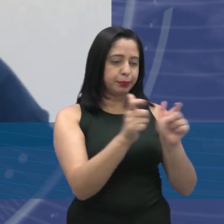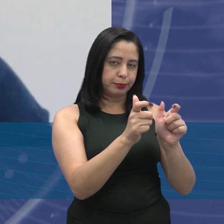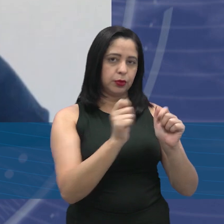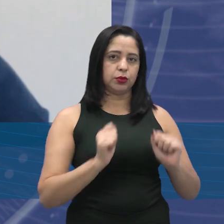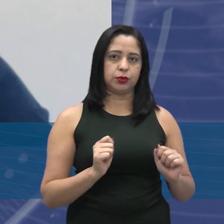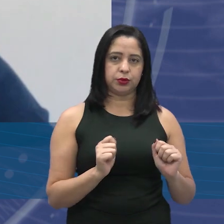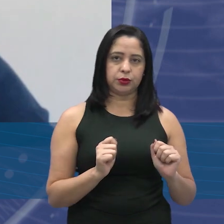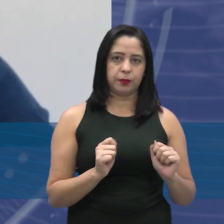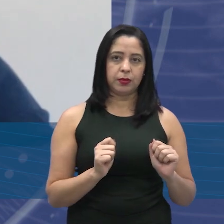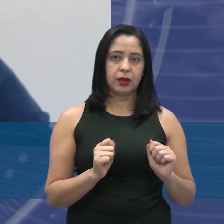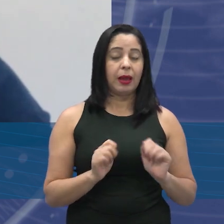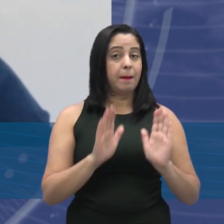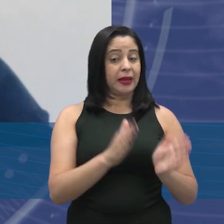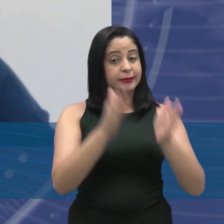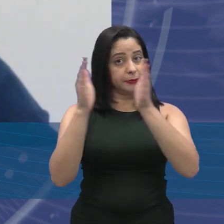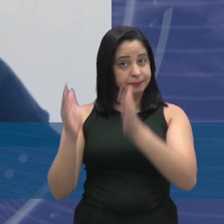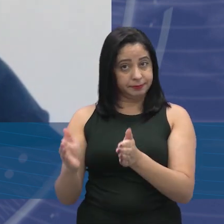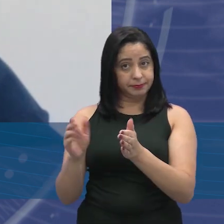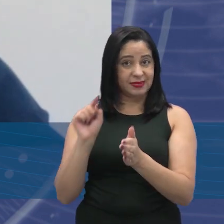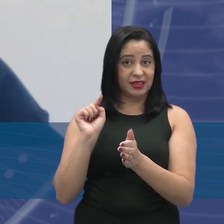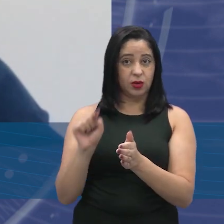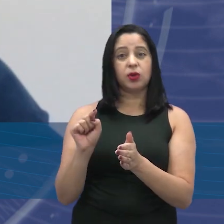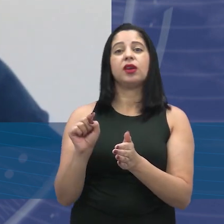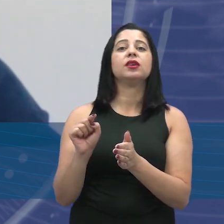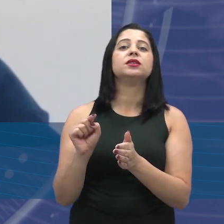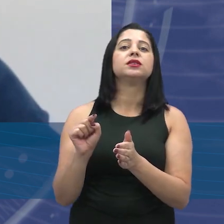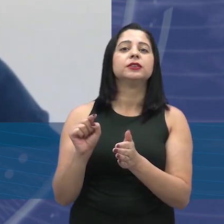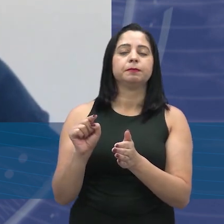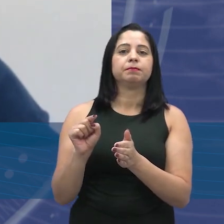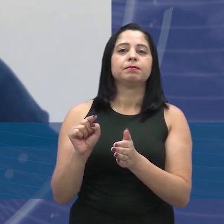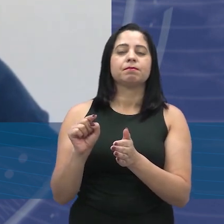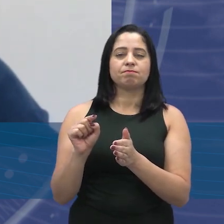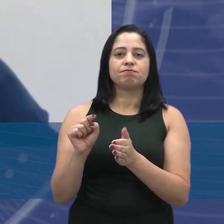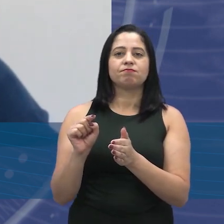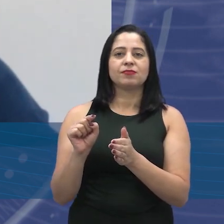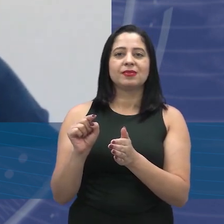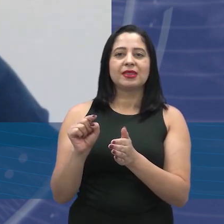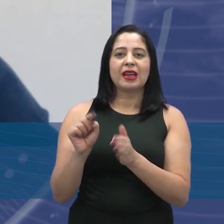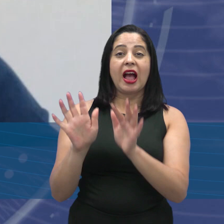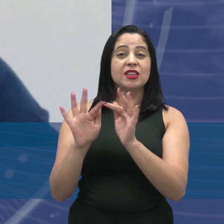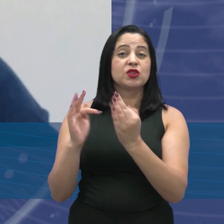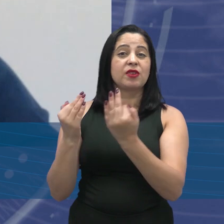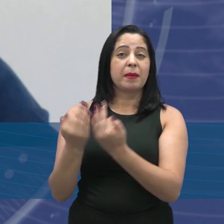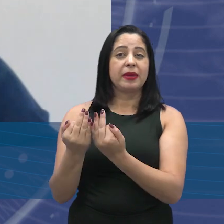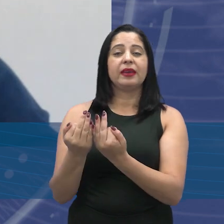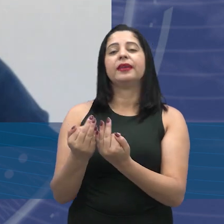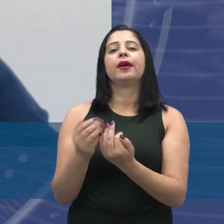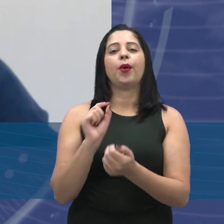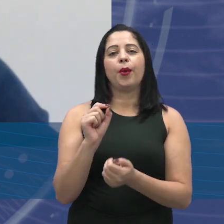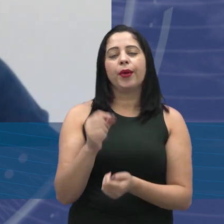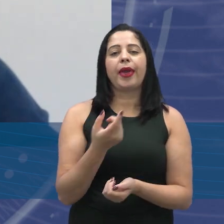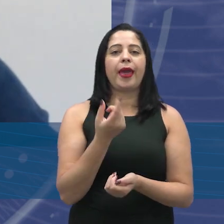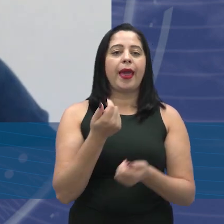tá? Por outro lado, aumenta o peso no orçamento das famílias algumas despesas como